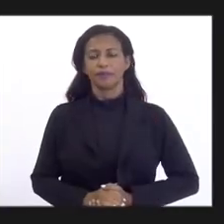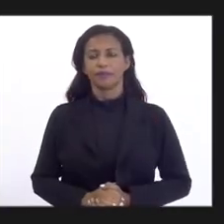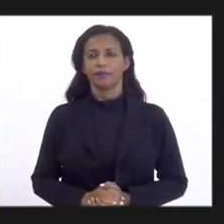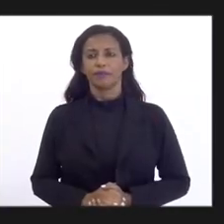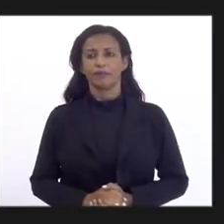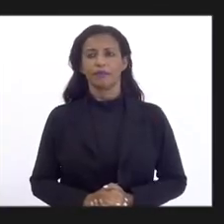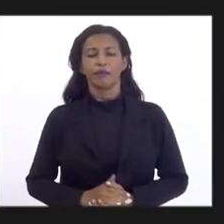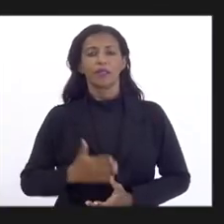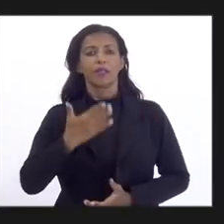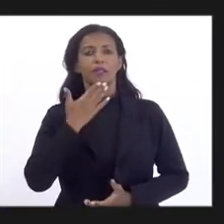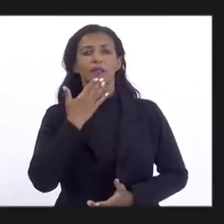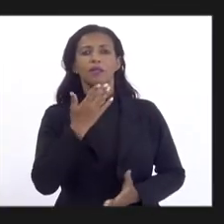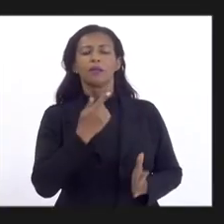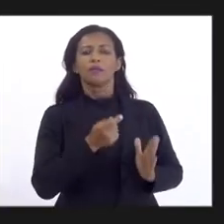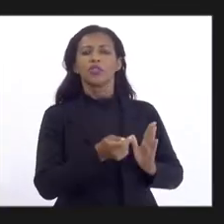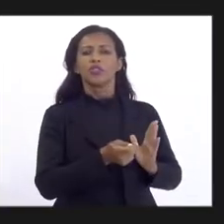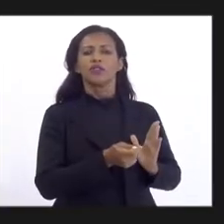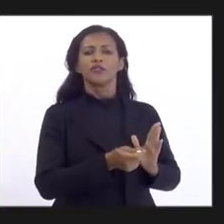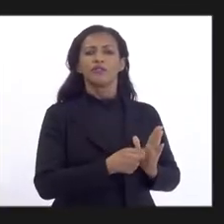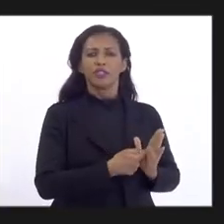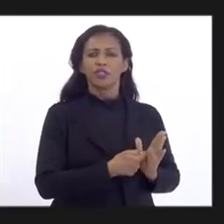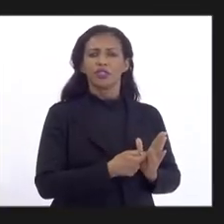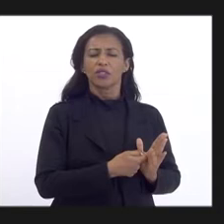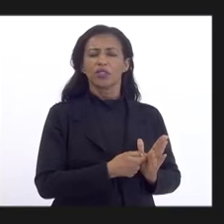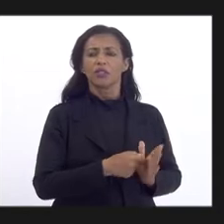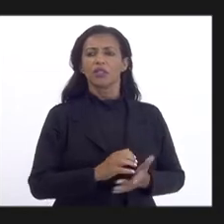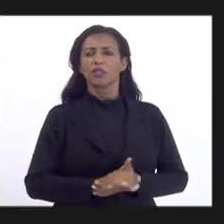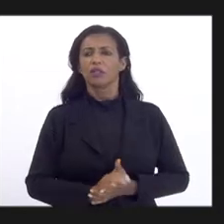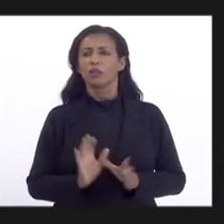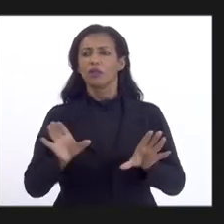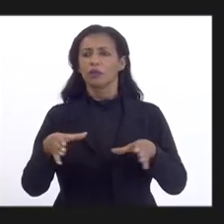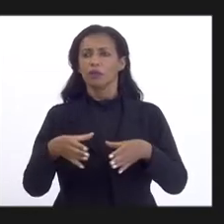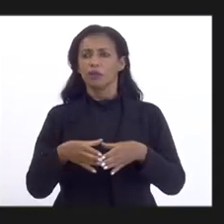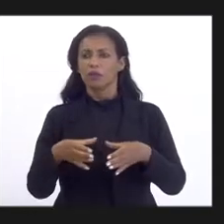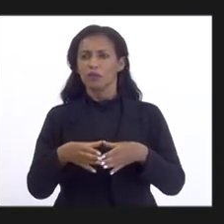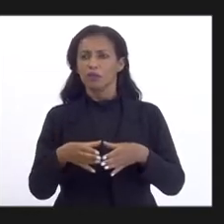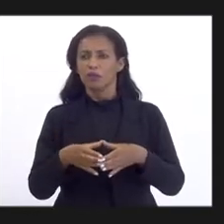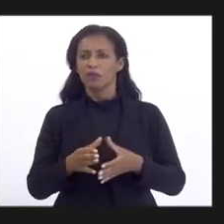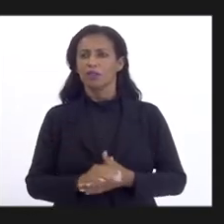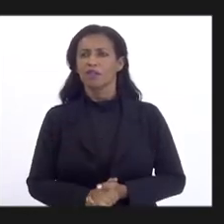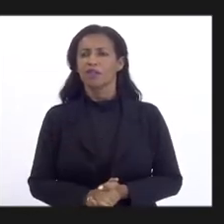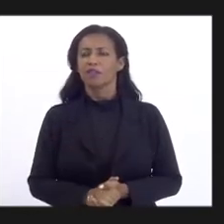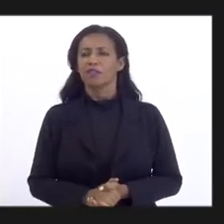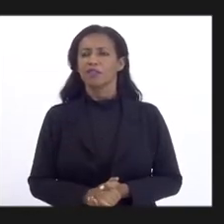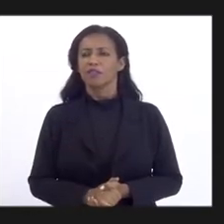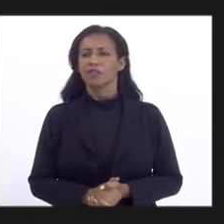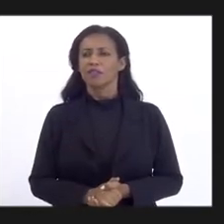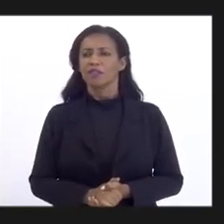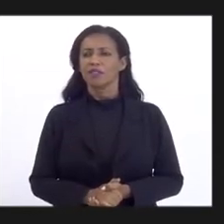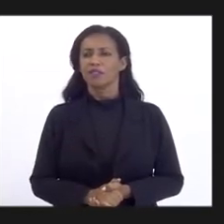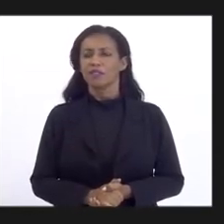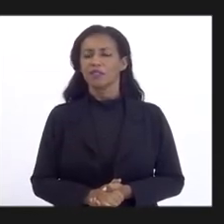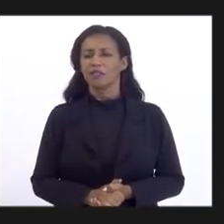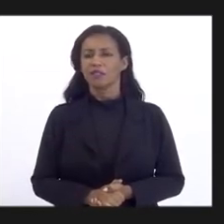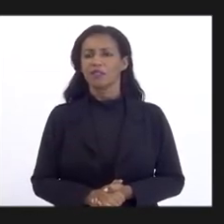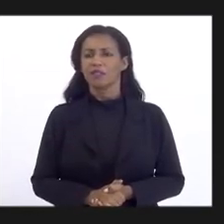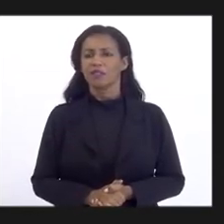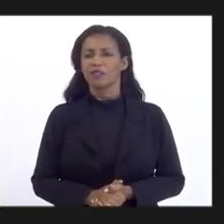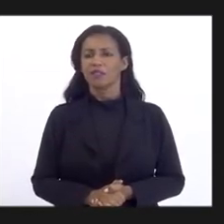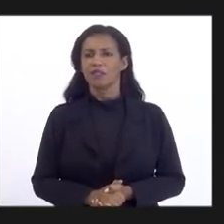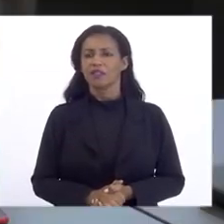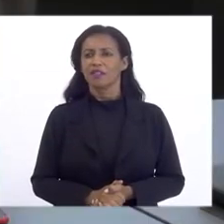Eu queria pedir vista, presidente. Bom dia a todos. Negativo. Negativo. Matéria vencida. Eu queria pedir vista.